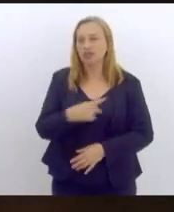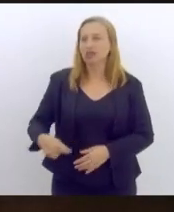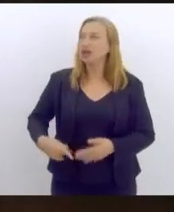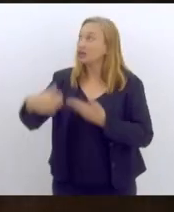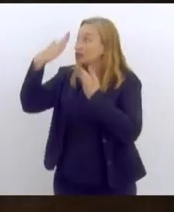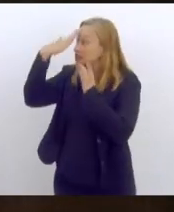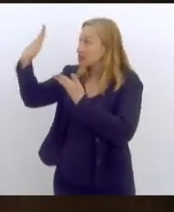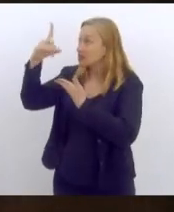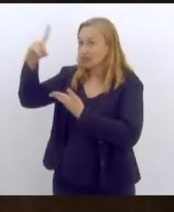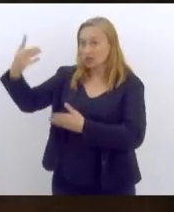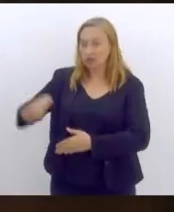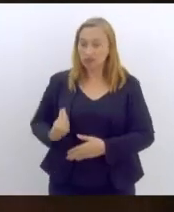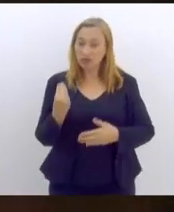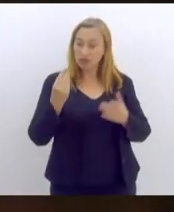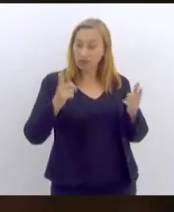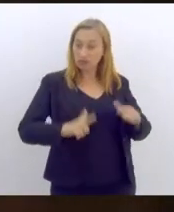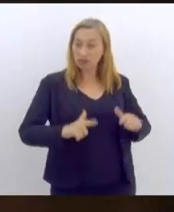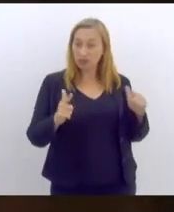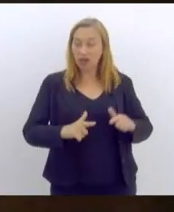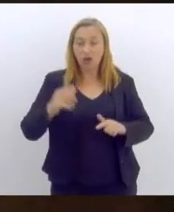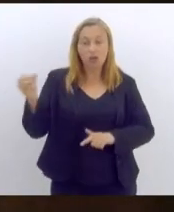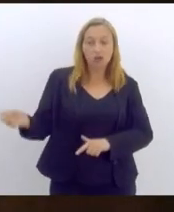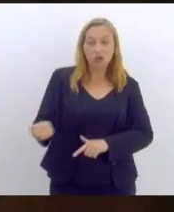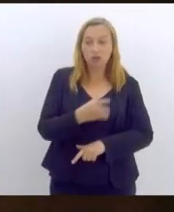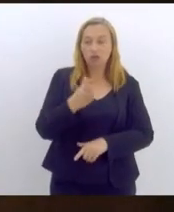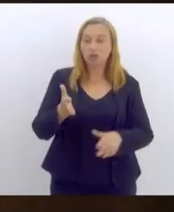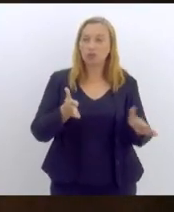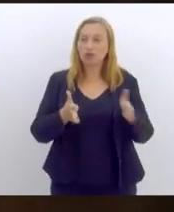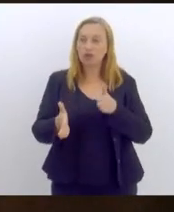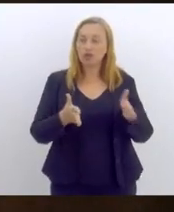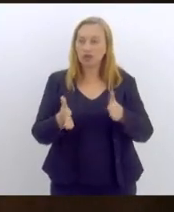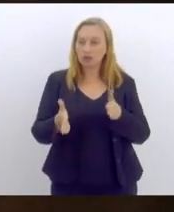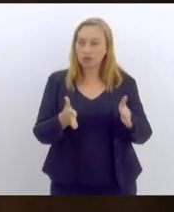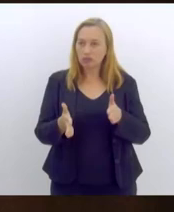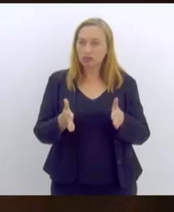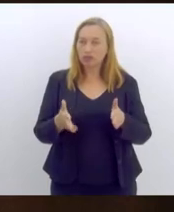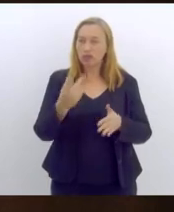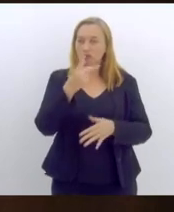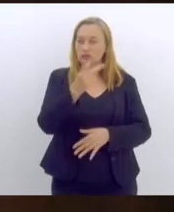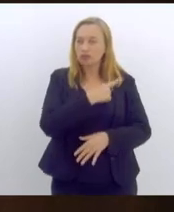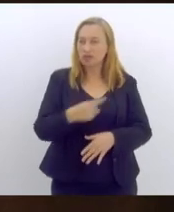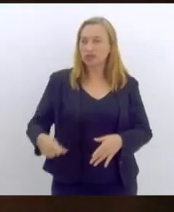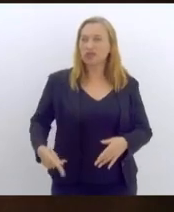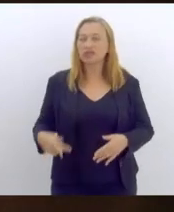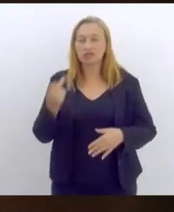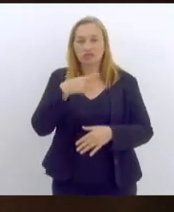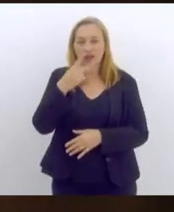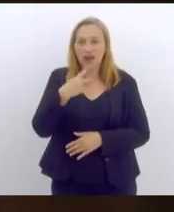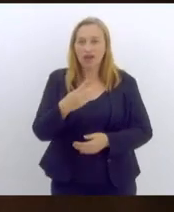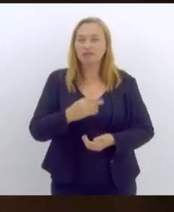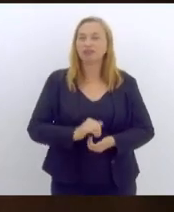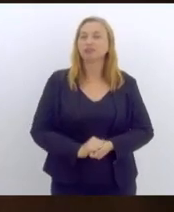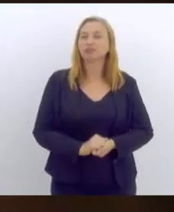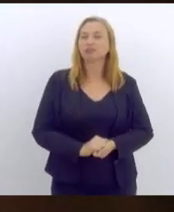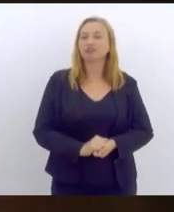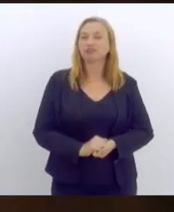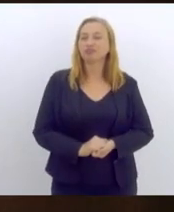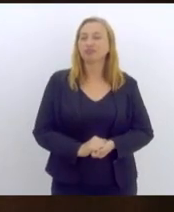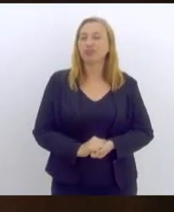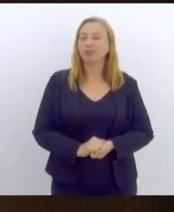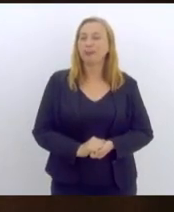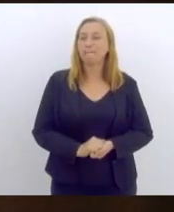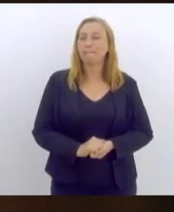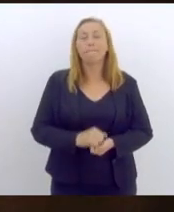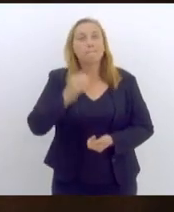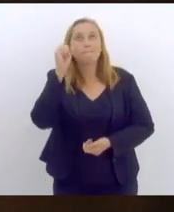por estarmos aqui na nova legislatura, sob a presidência do senhor, dizer que é parte de